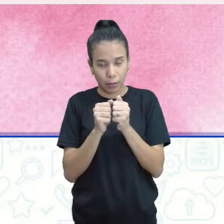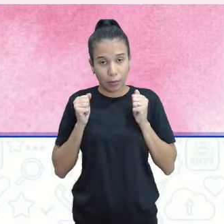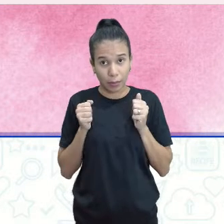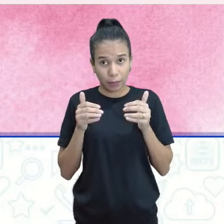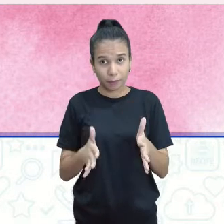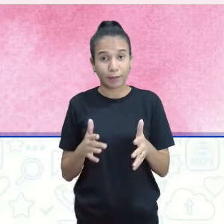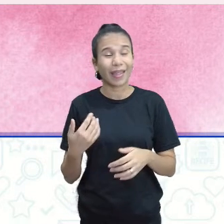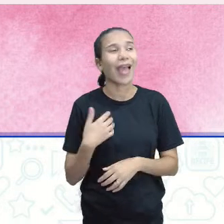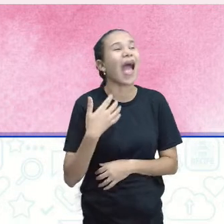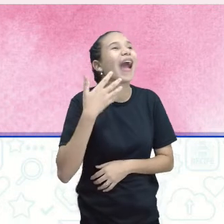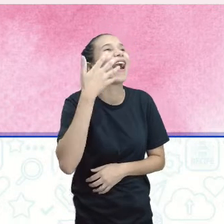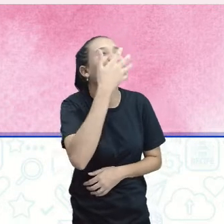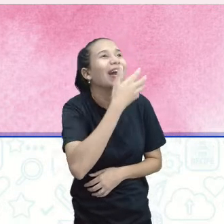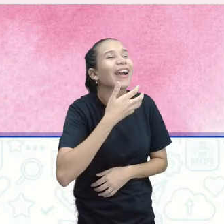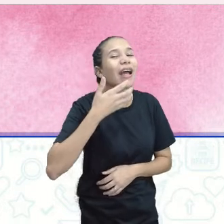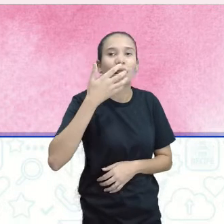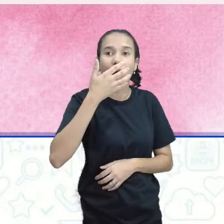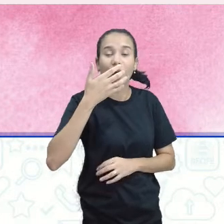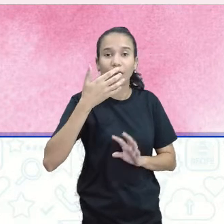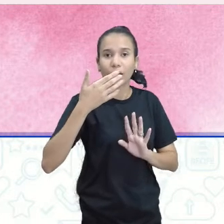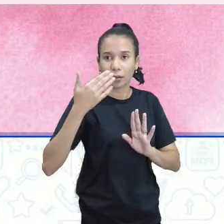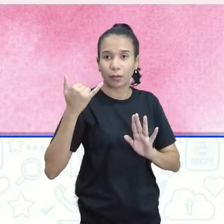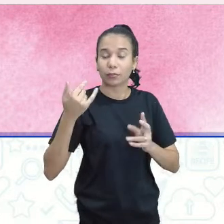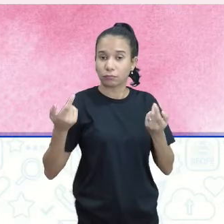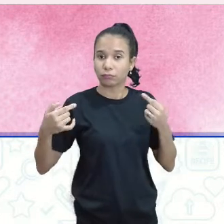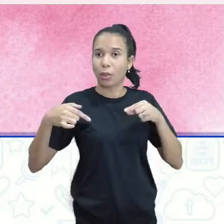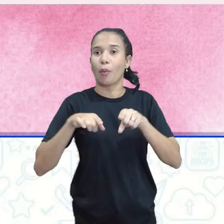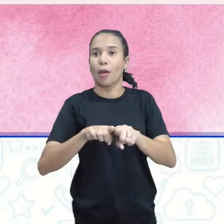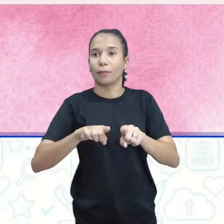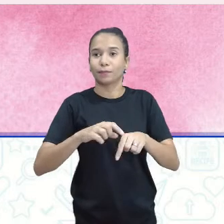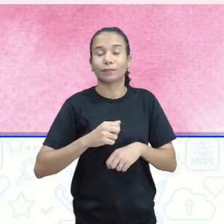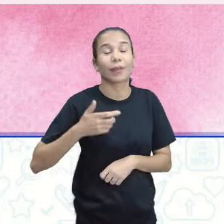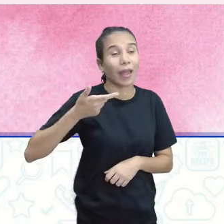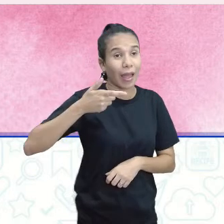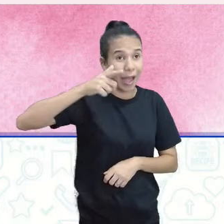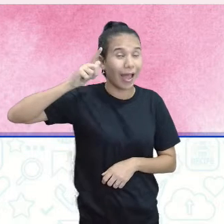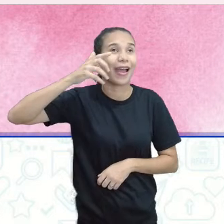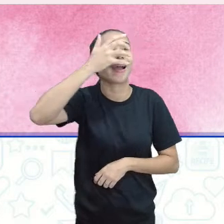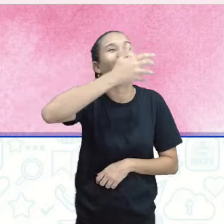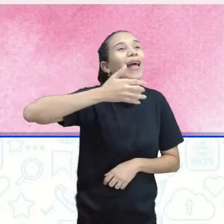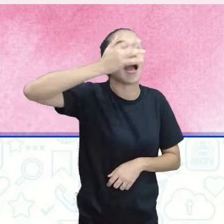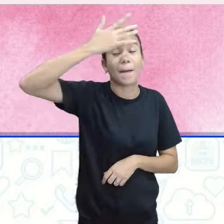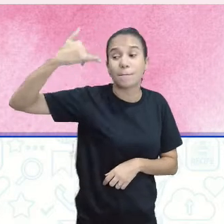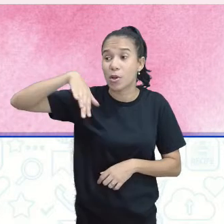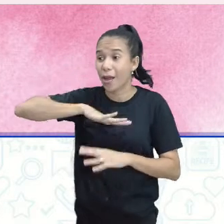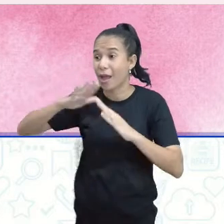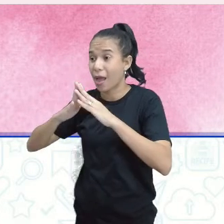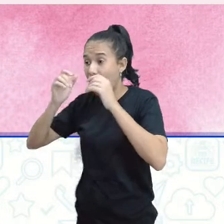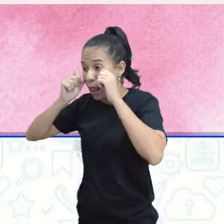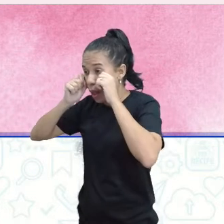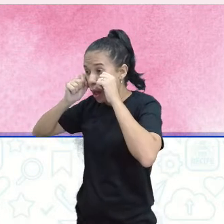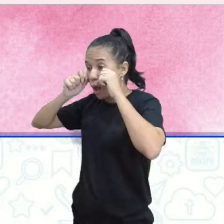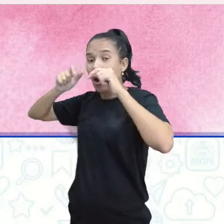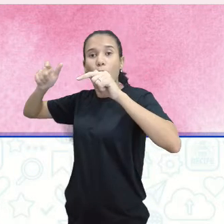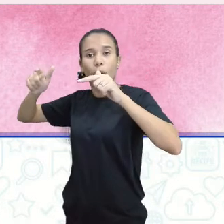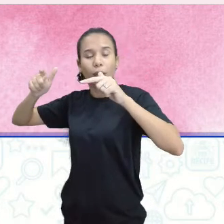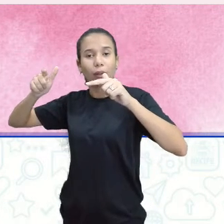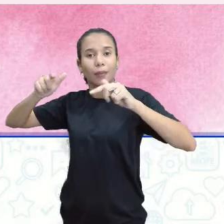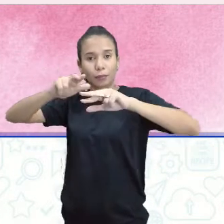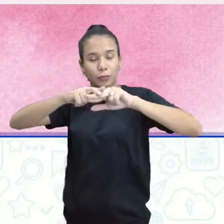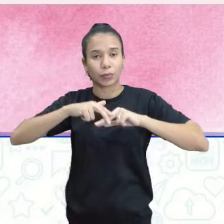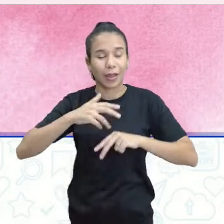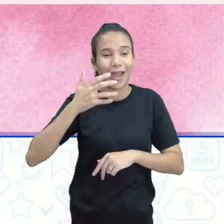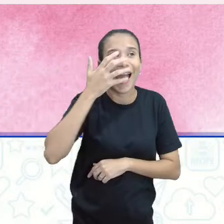Enquanto cantava, então veja, simultaneidade ao mesmo tempo. Algumas pessoas da casa acordaram. A relação aqui